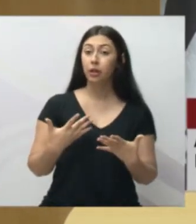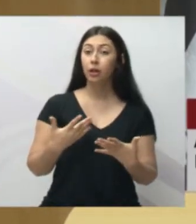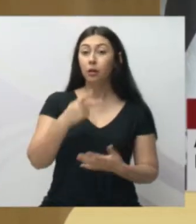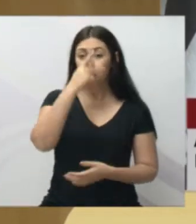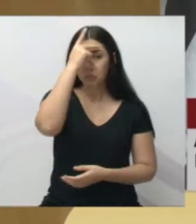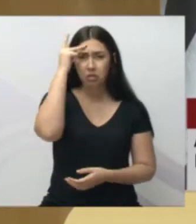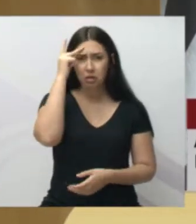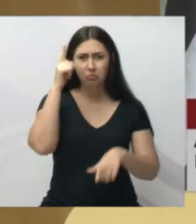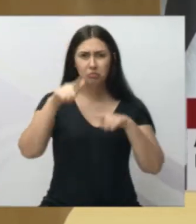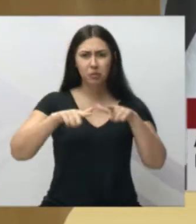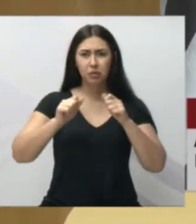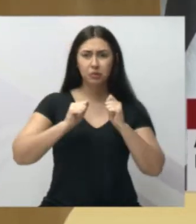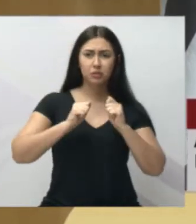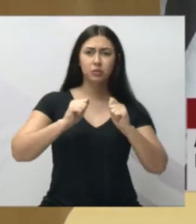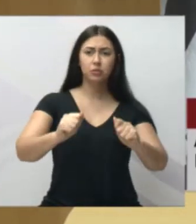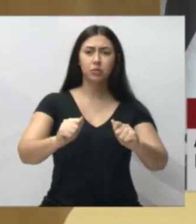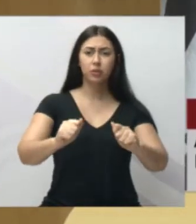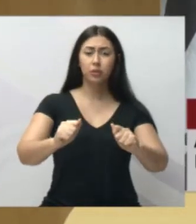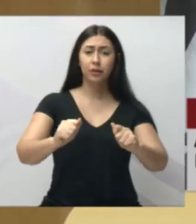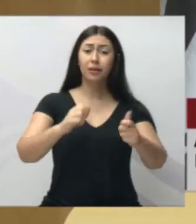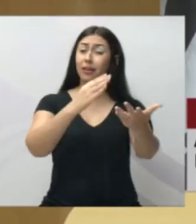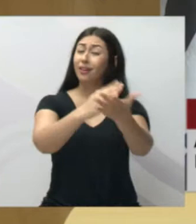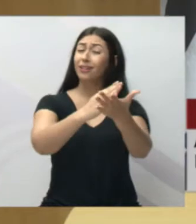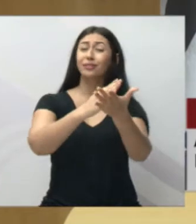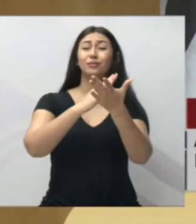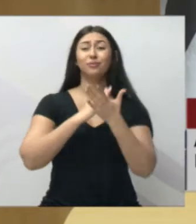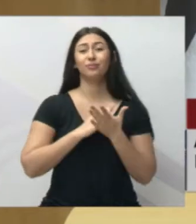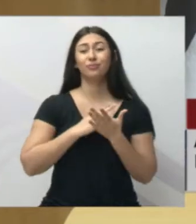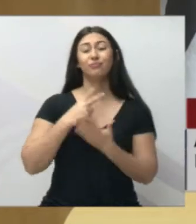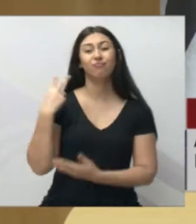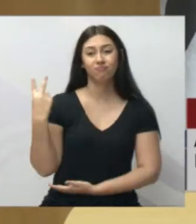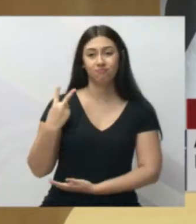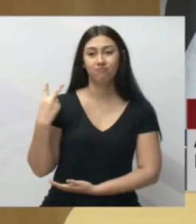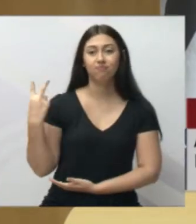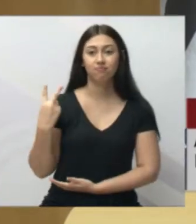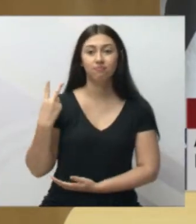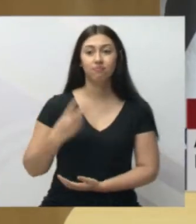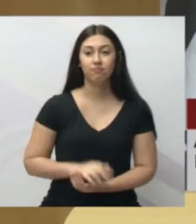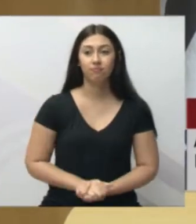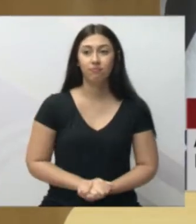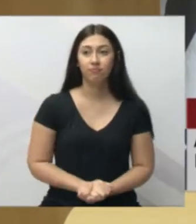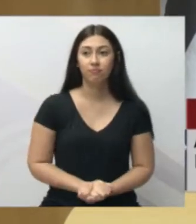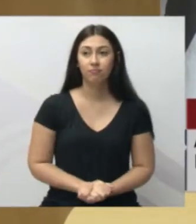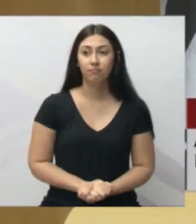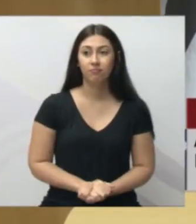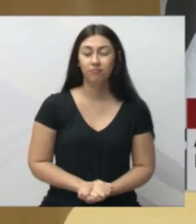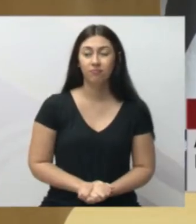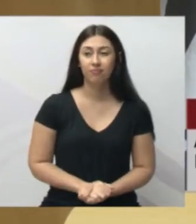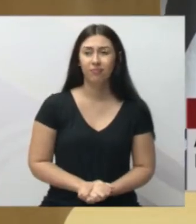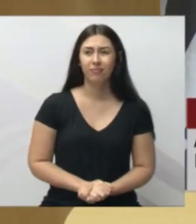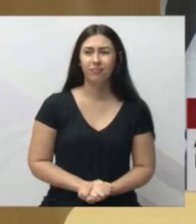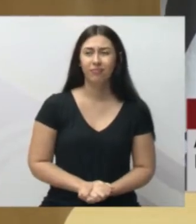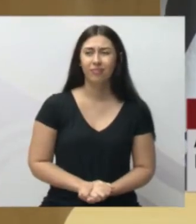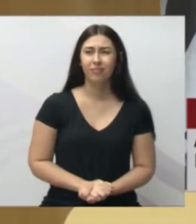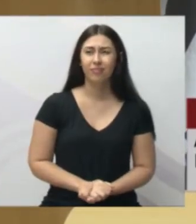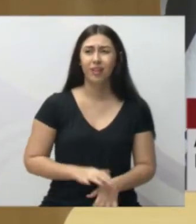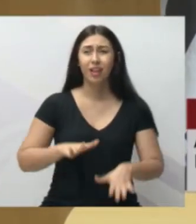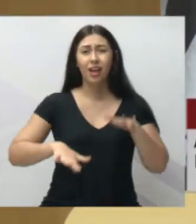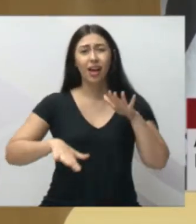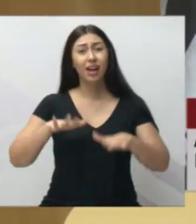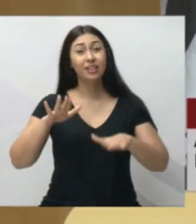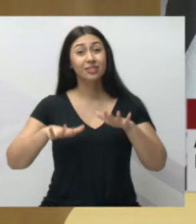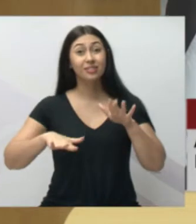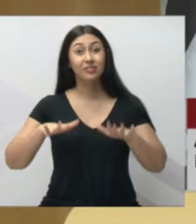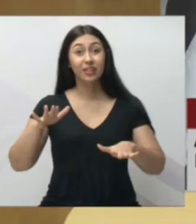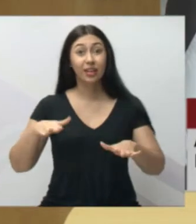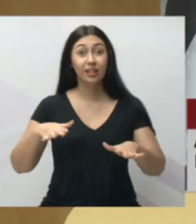assessor, ele é o braço direito dos vereadores. Por muitas vezes, ele é o cartão